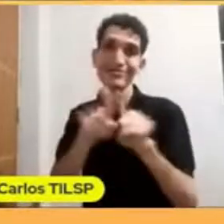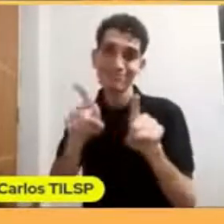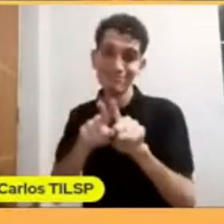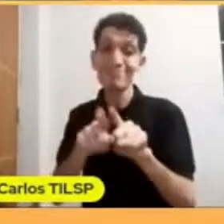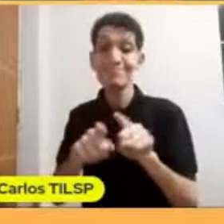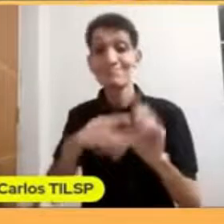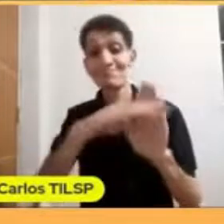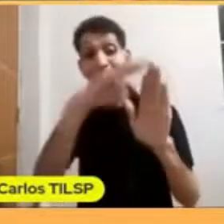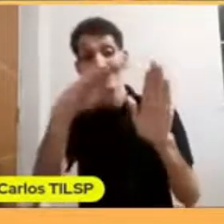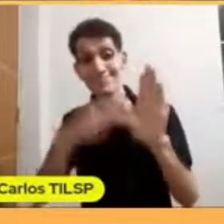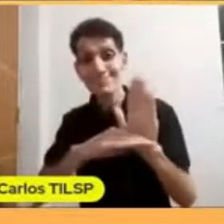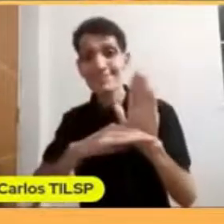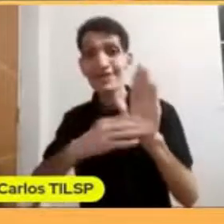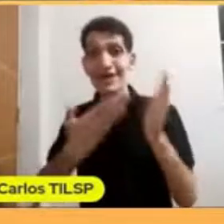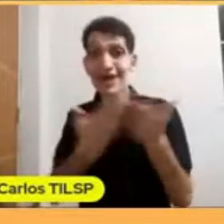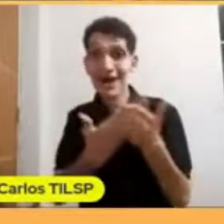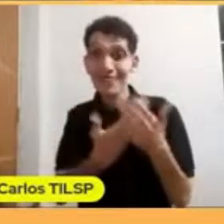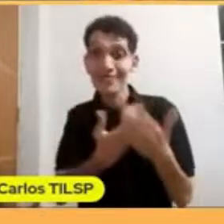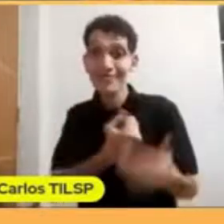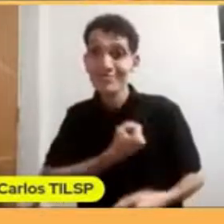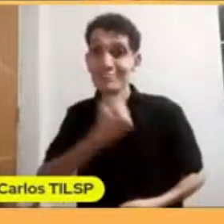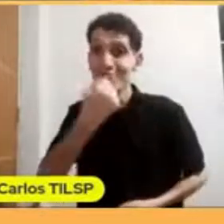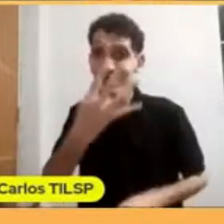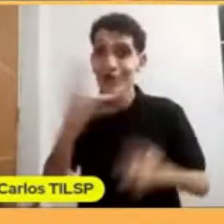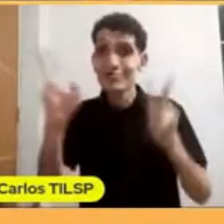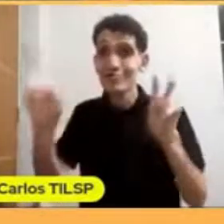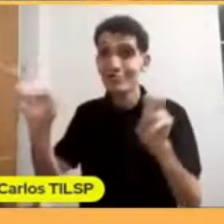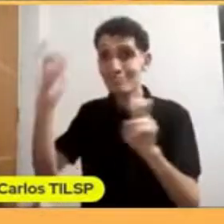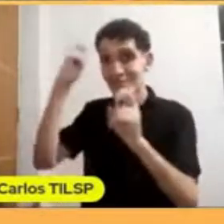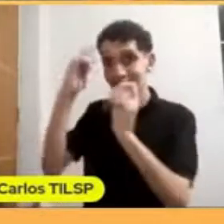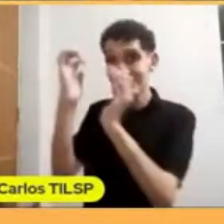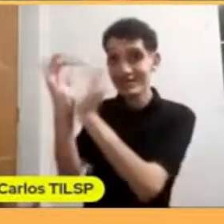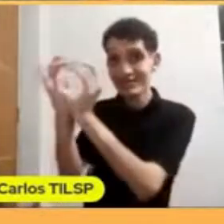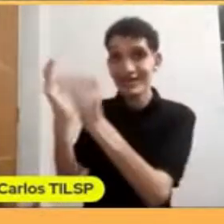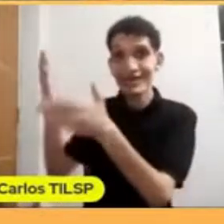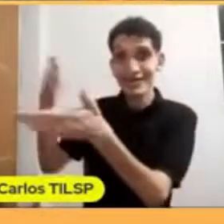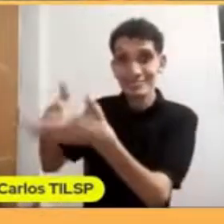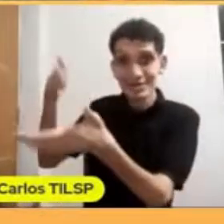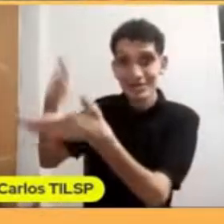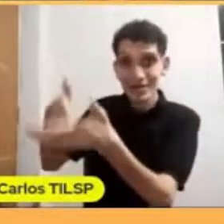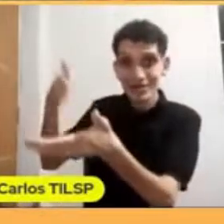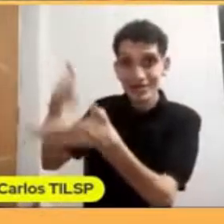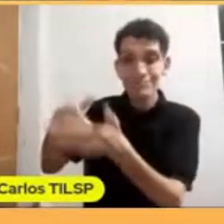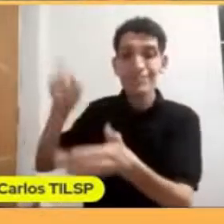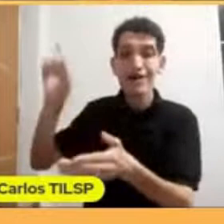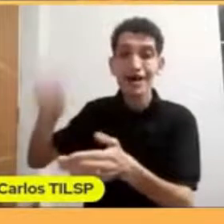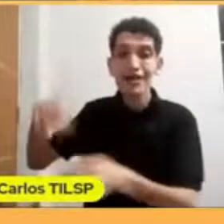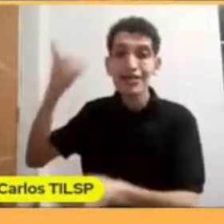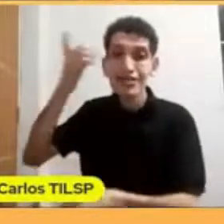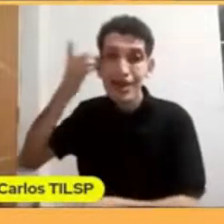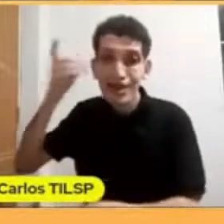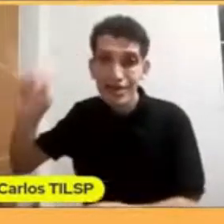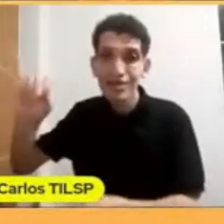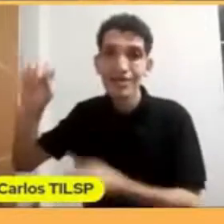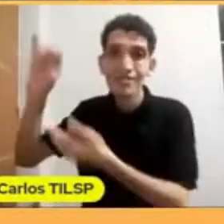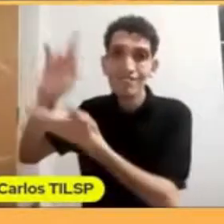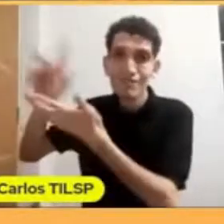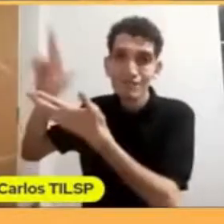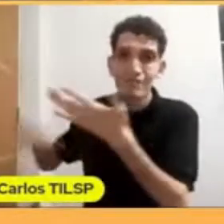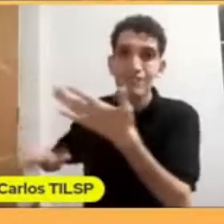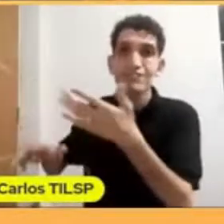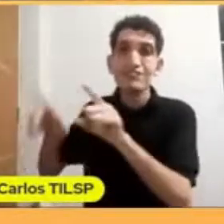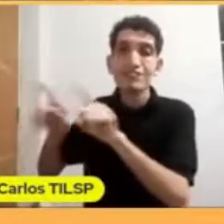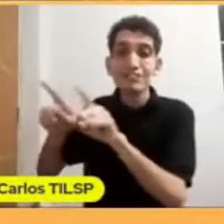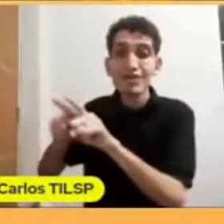Aí a gente tem algumas limitações cognitivas, né? A gente vai falar da deficiência intelectual. Vamos falar um pouquinho